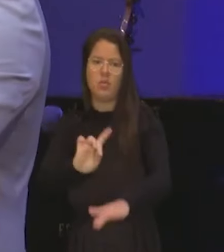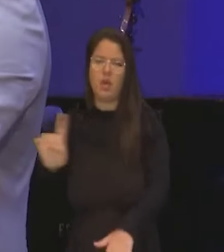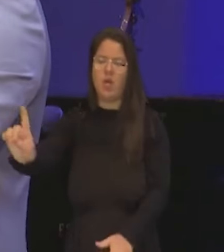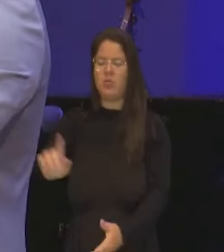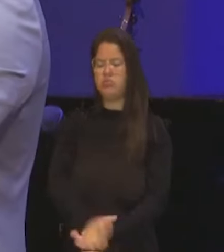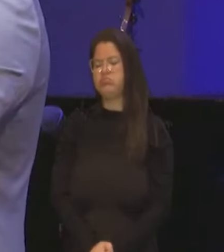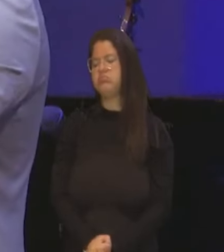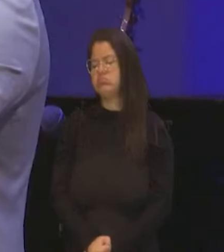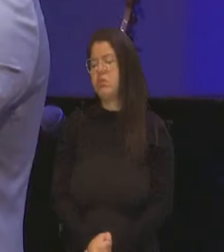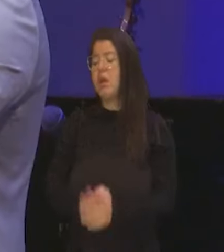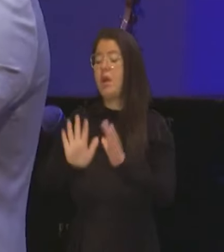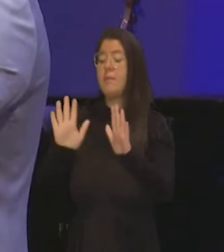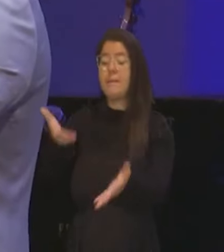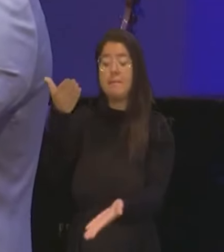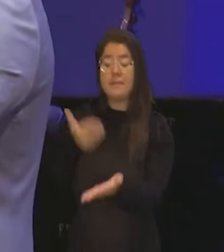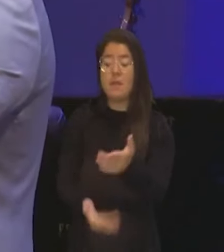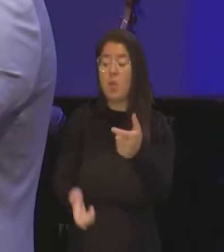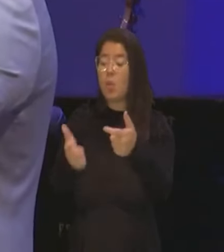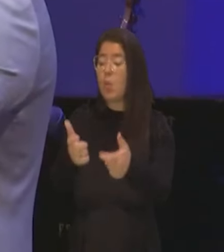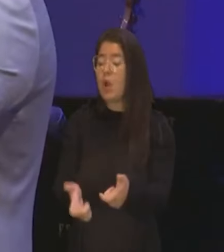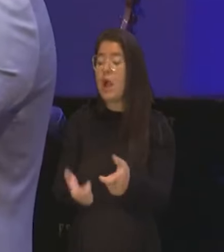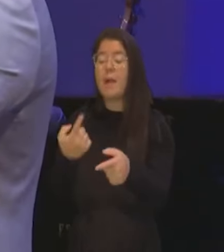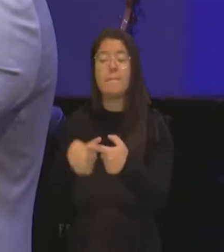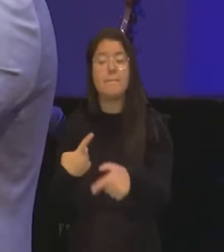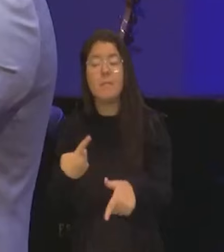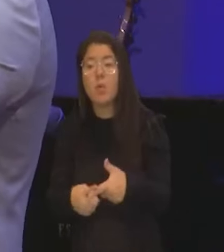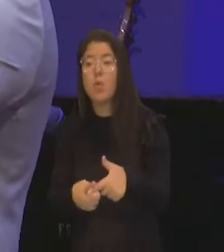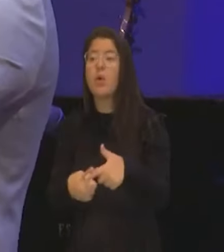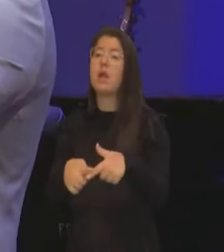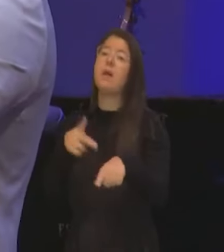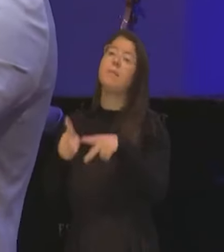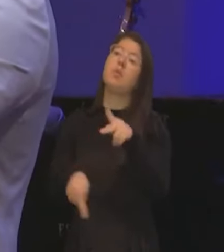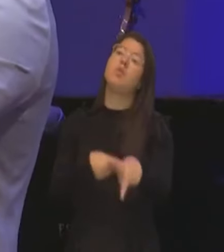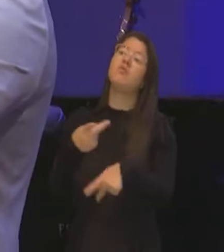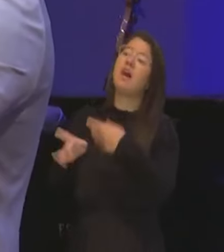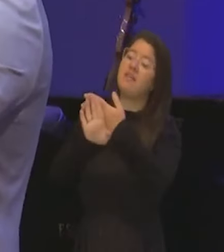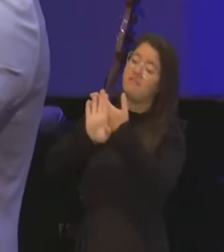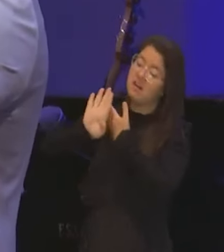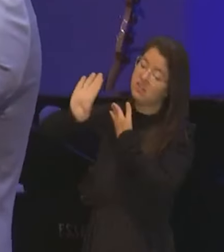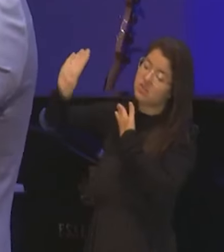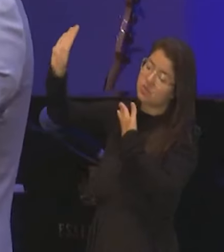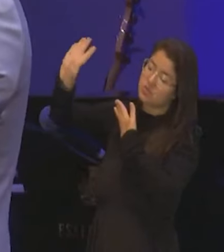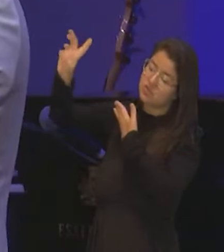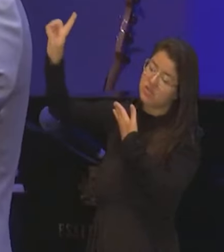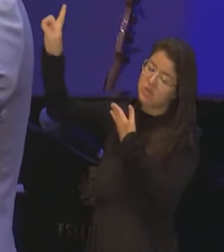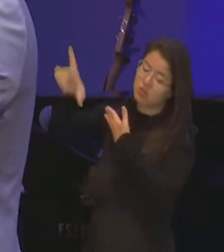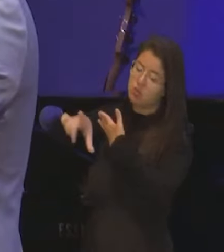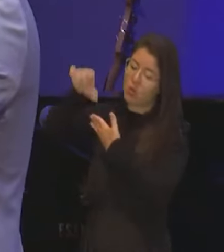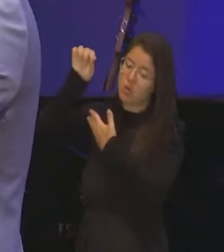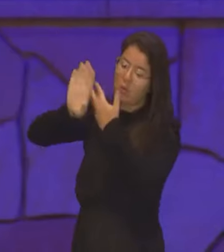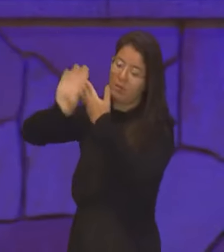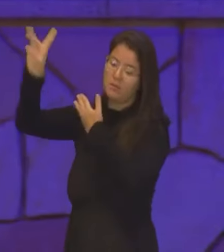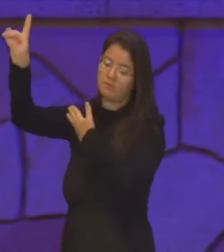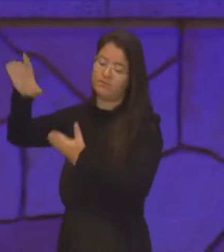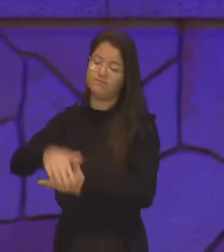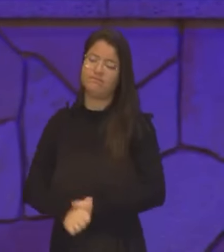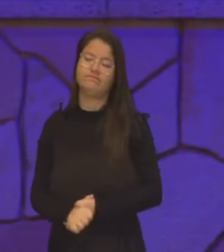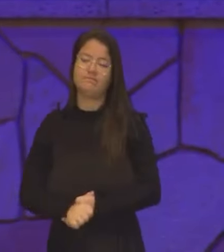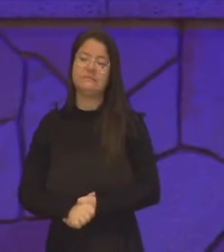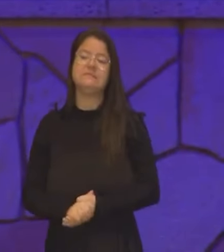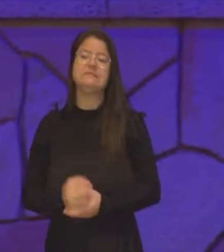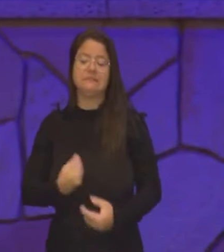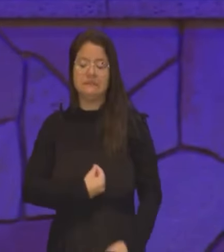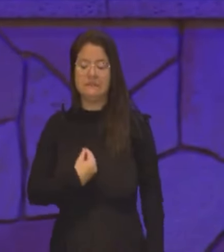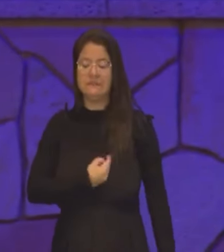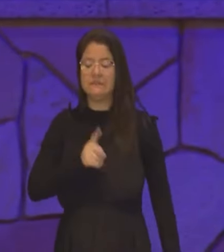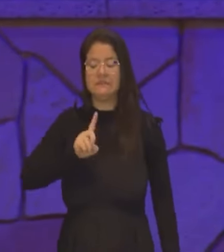Mas eles perderam aquele lugar porque eles se afastaram da presença do Criador. E a presença de